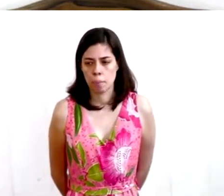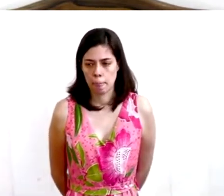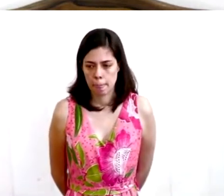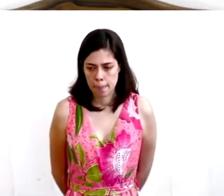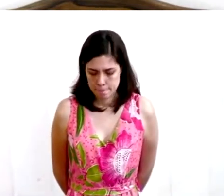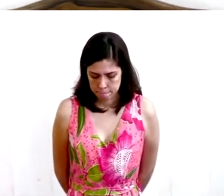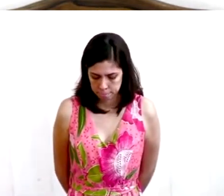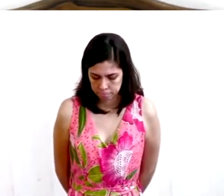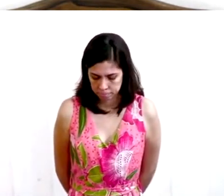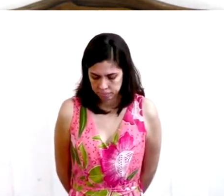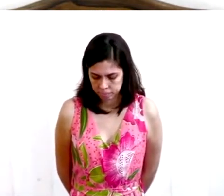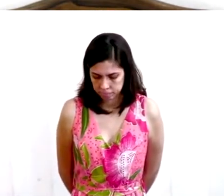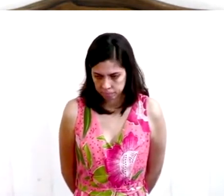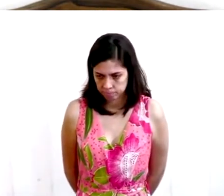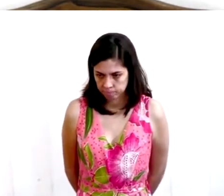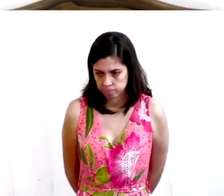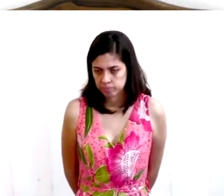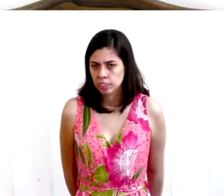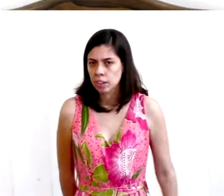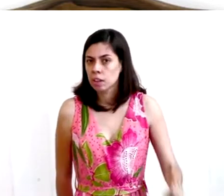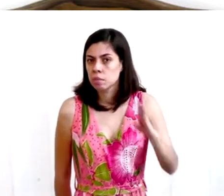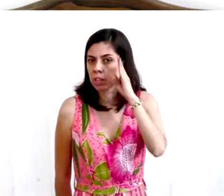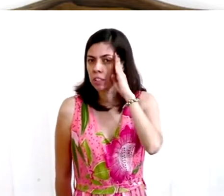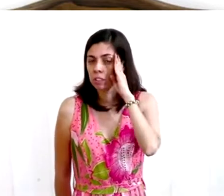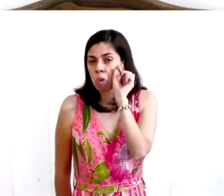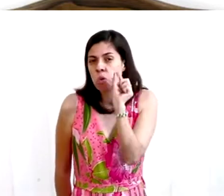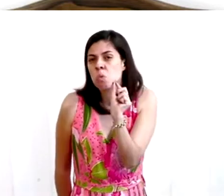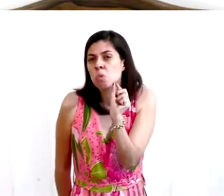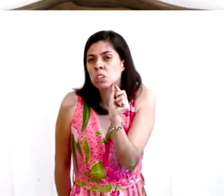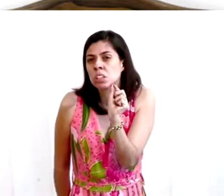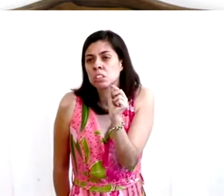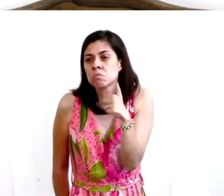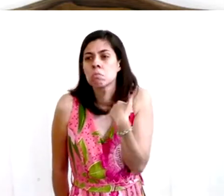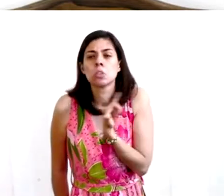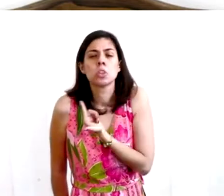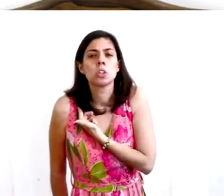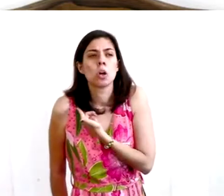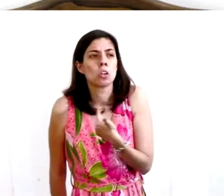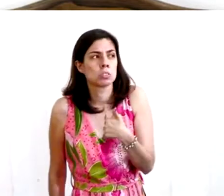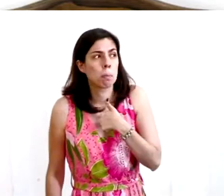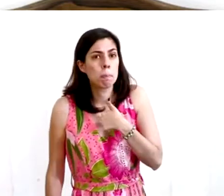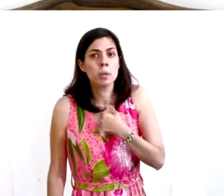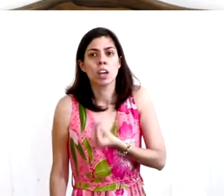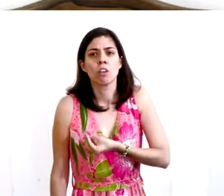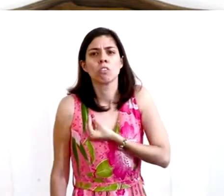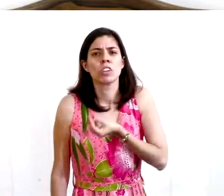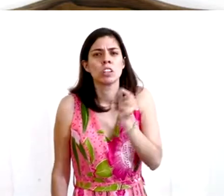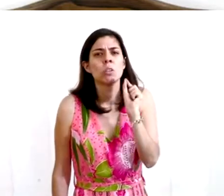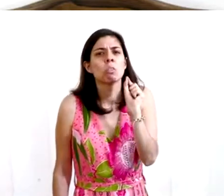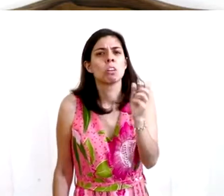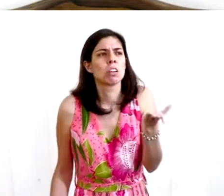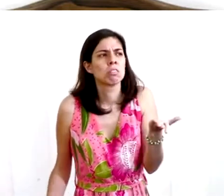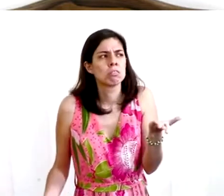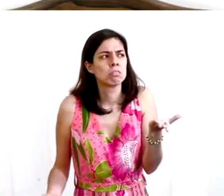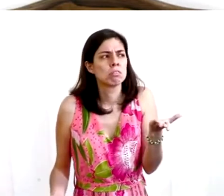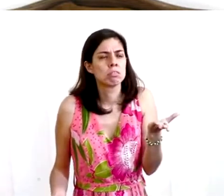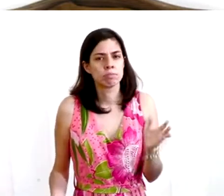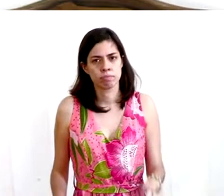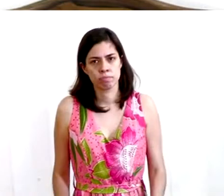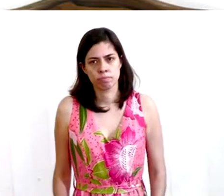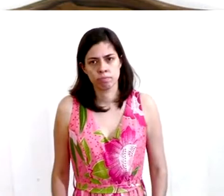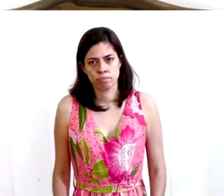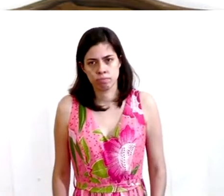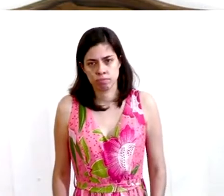irmãos. Isso vai chegar na nossa salvação. Por isso eu adianto, salvação não é simpatia com a